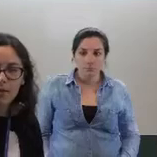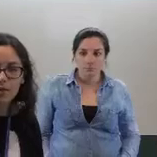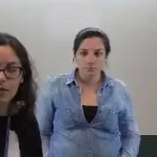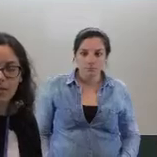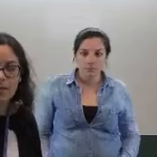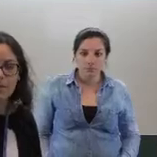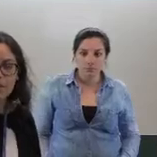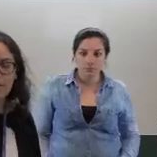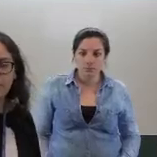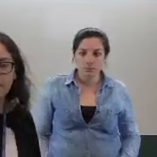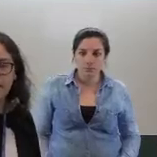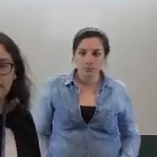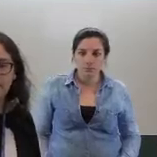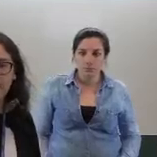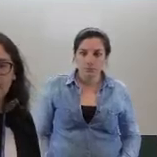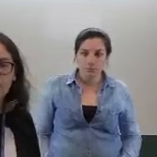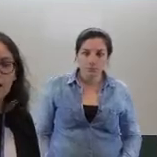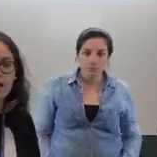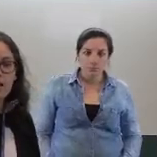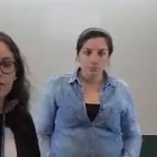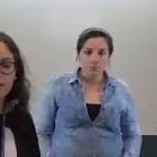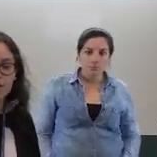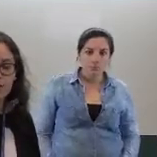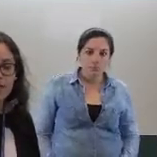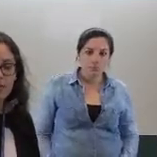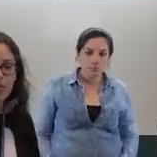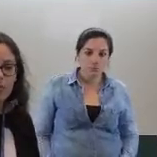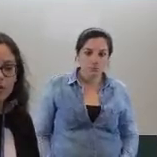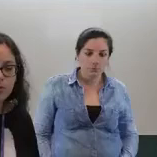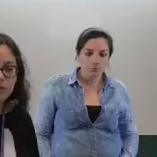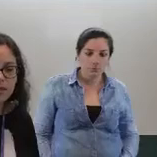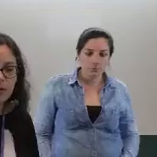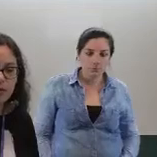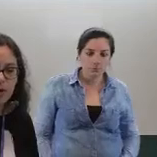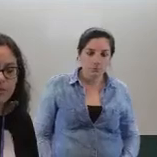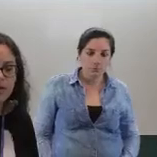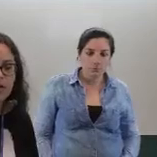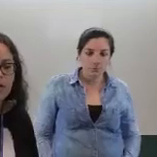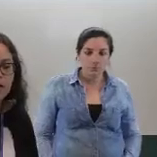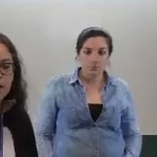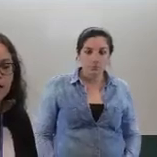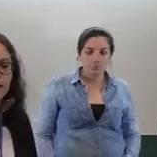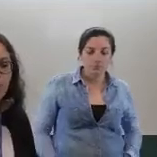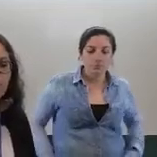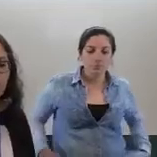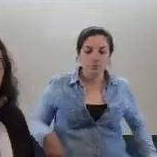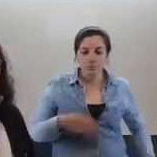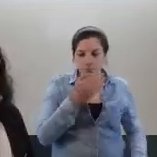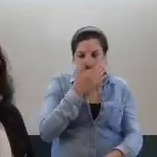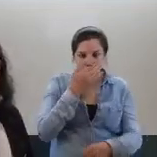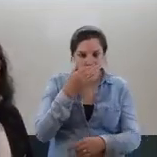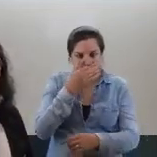Deixa eu pegar outra norma aqui para mostrar para vocês. E o legal, gente, é que quando assim, tô com muita dúvida em tal norma,